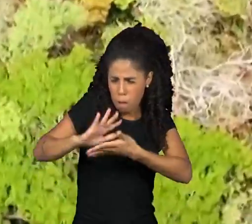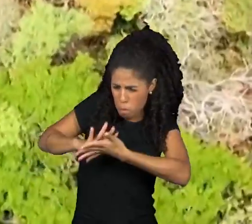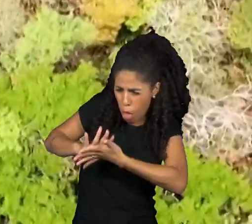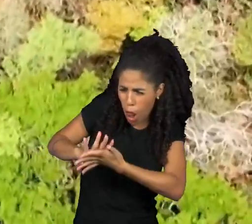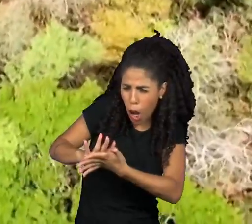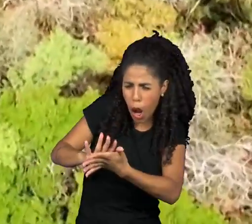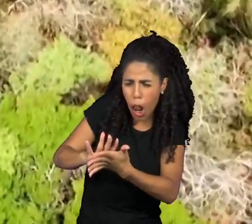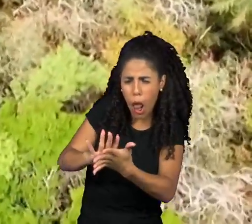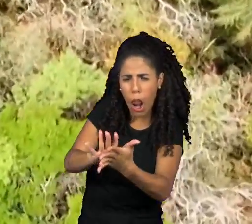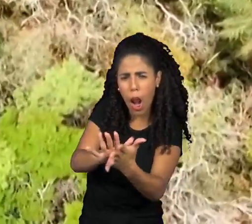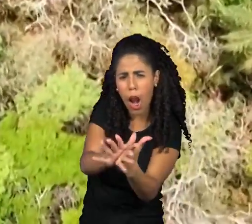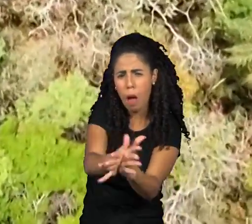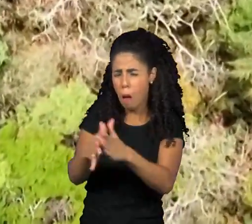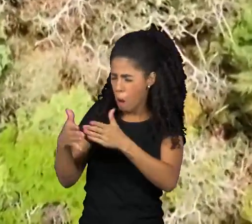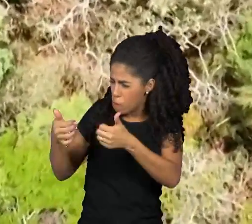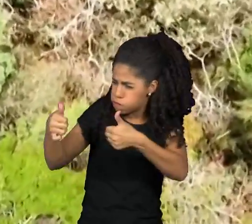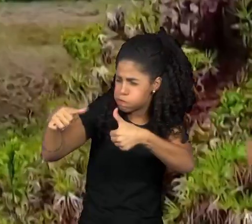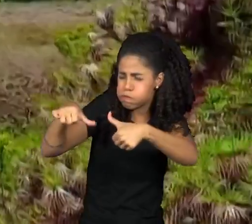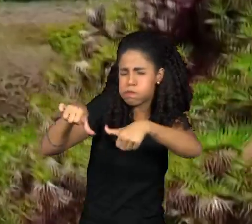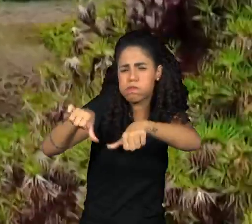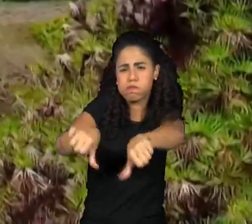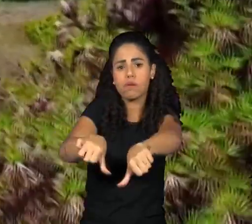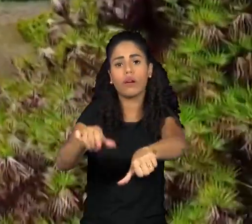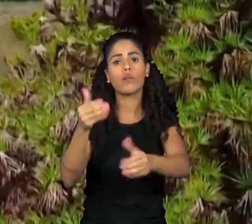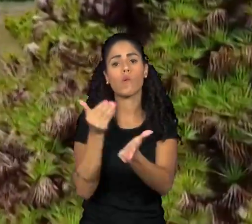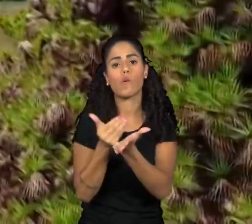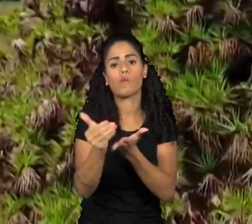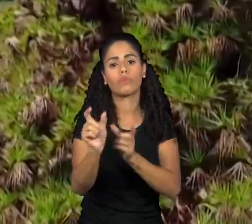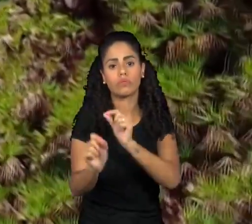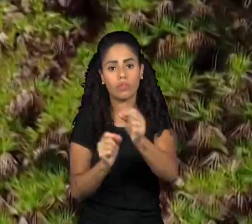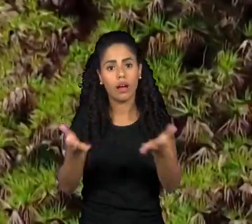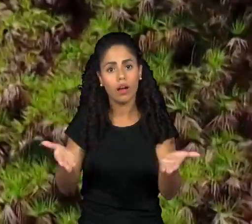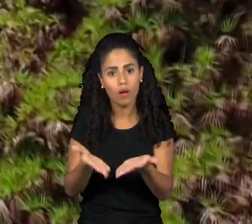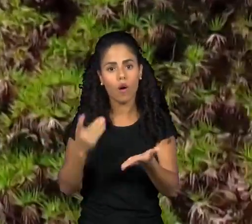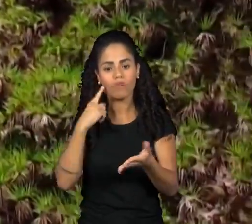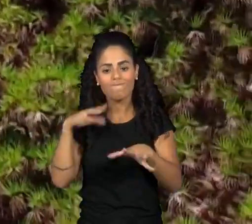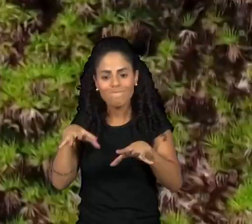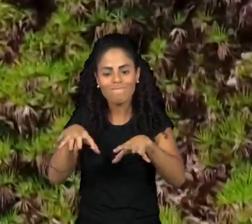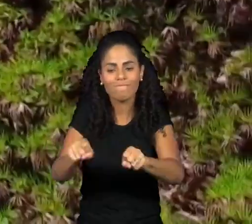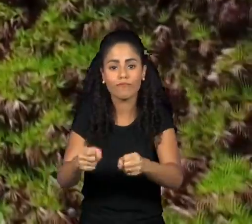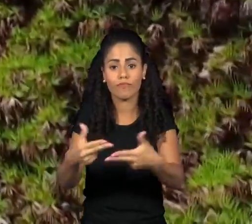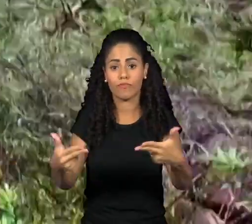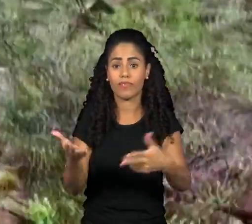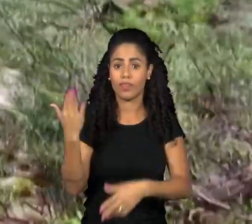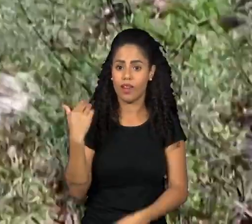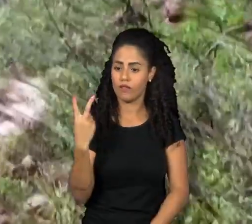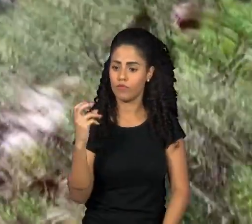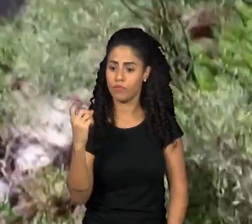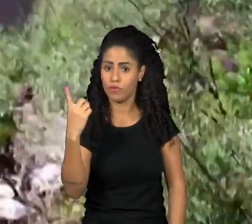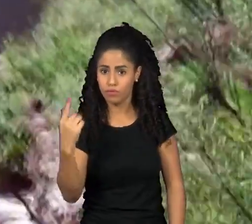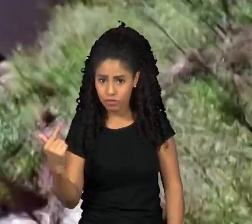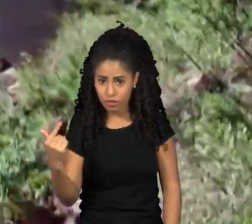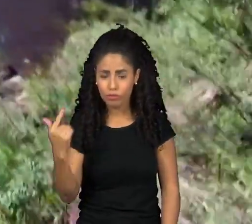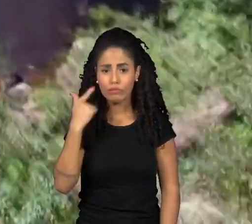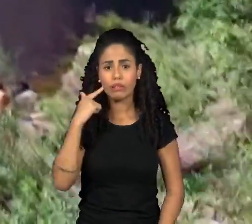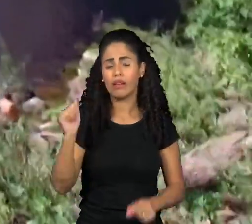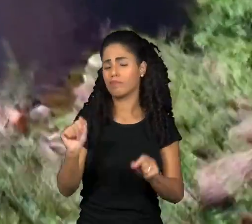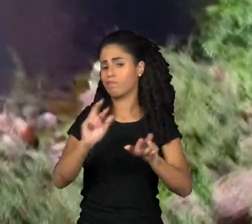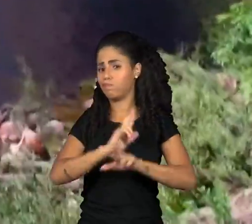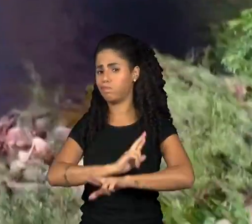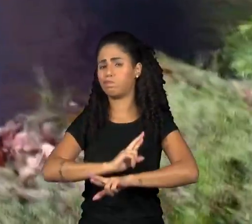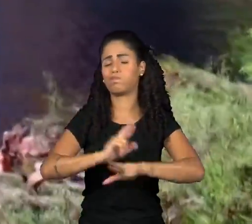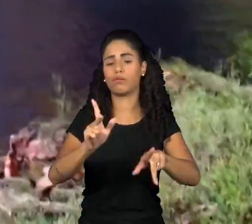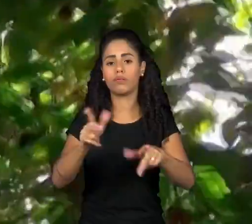pior resultado desde que começaram as medições do sistema DETER, em 2017. Um contraste com